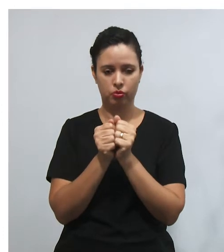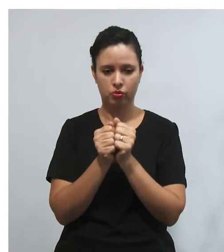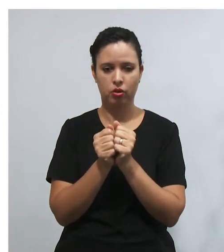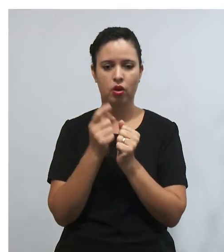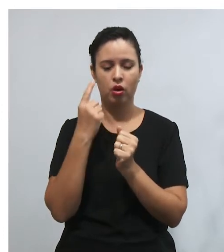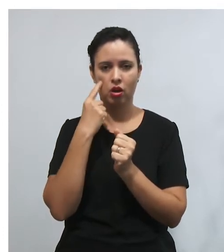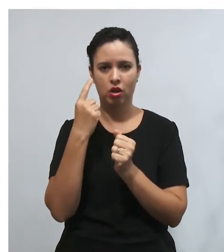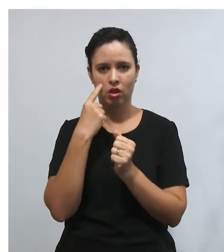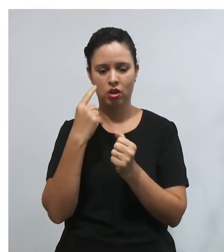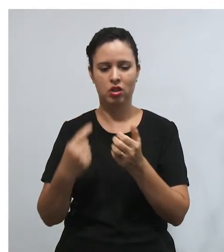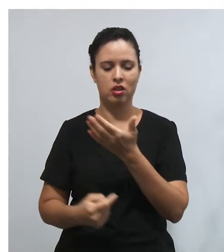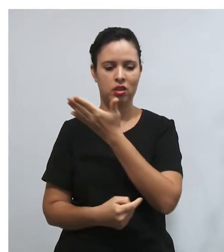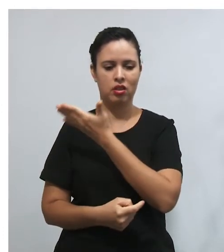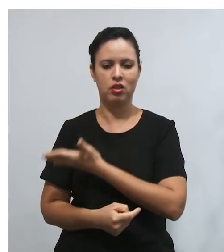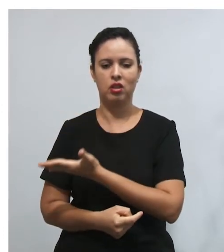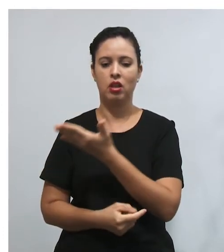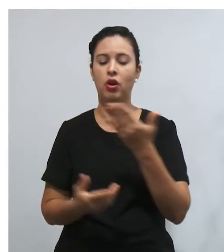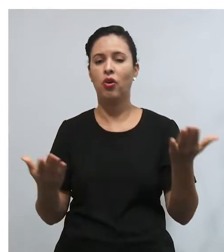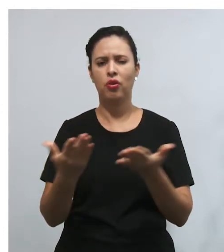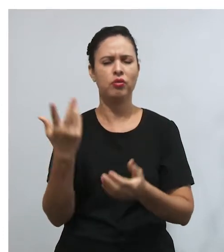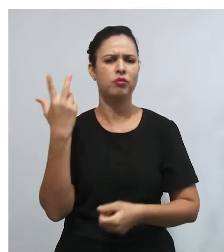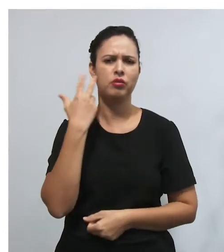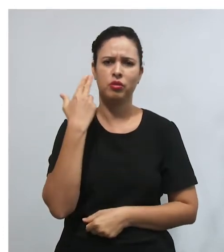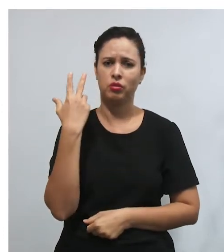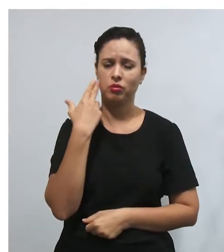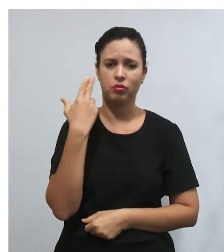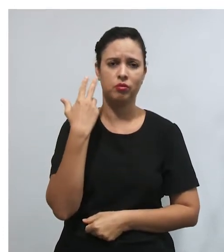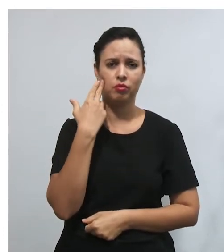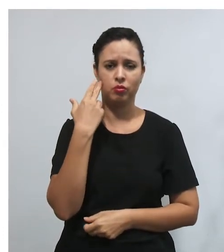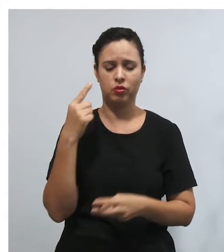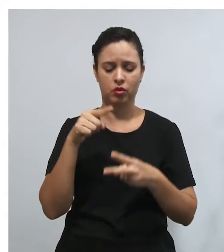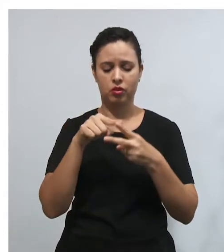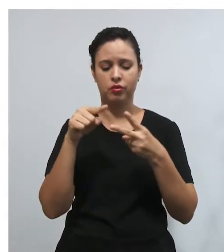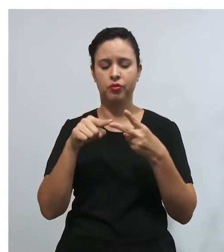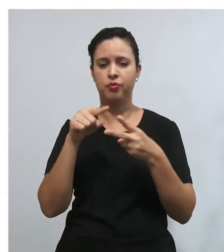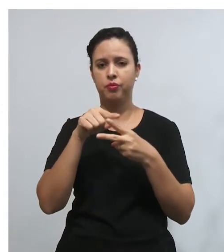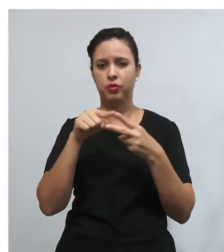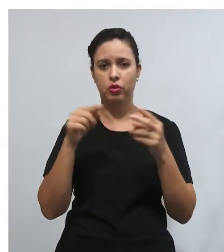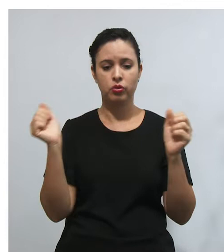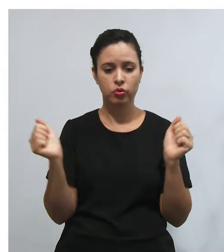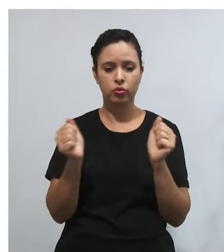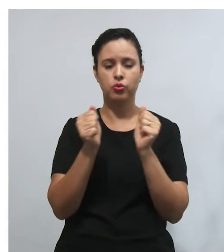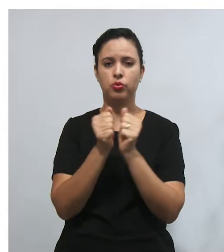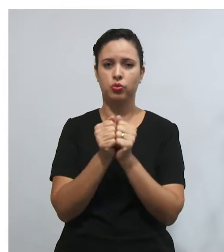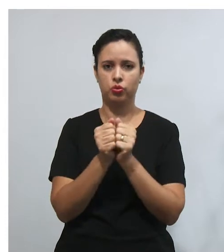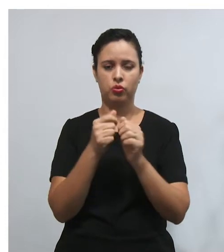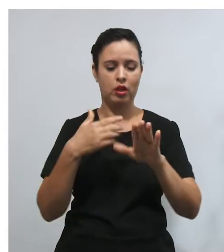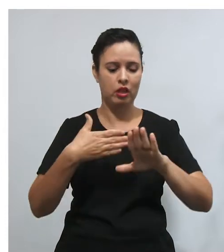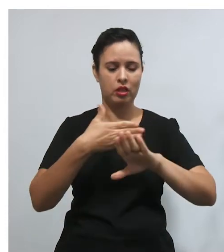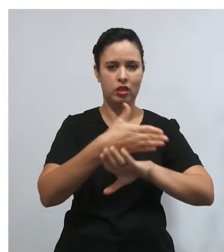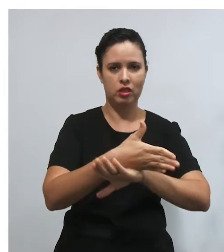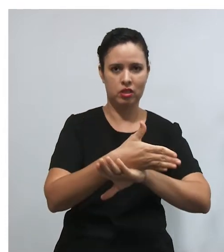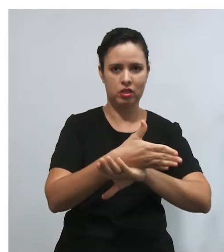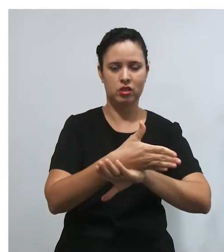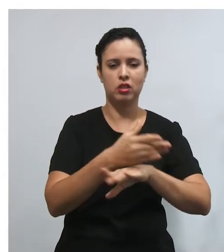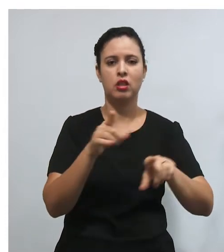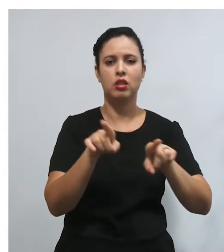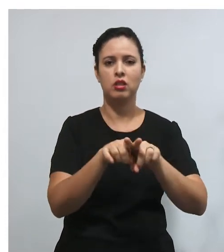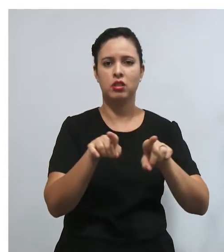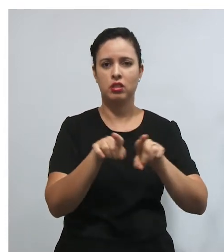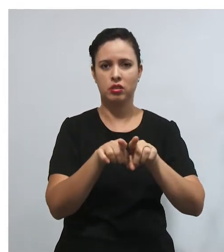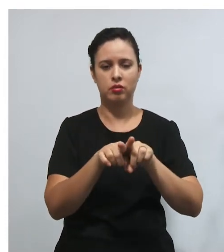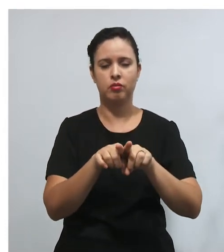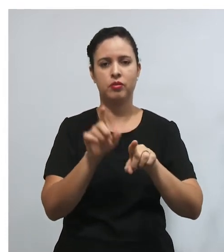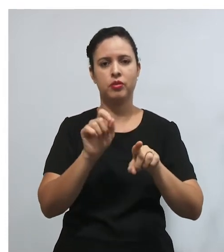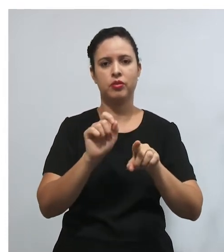confesso a vocês que está sendo cada vez mais comum, né? Dispositivos que acumulam, ó, que eles são tanto de entrada, aqui, ó, tanto de